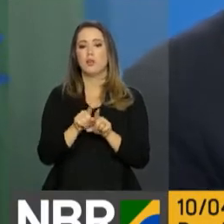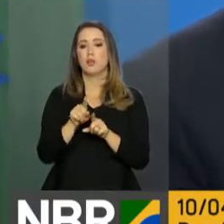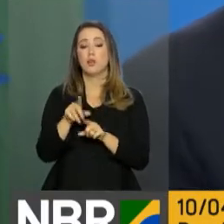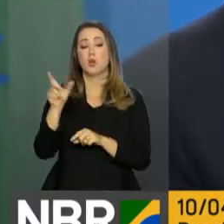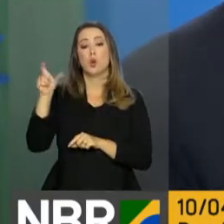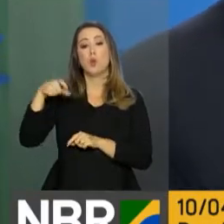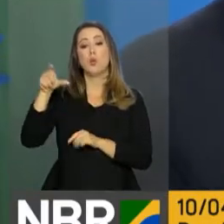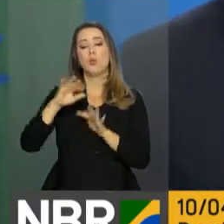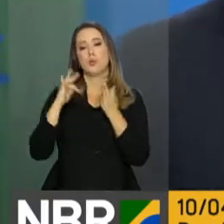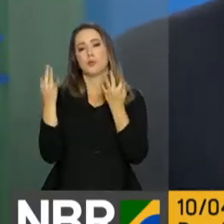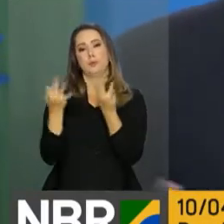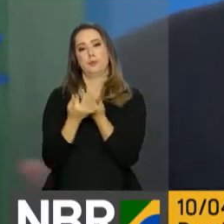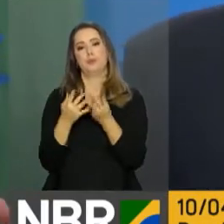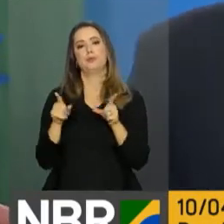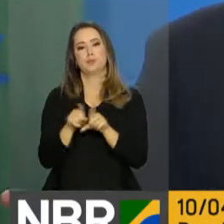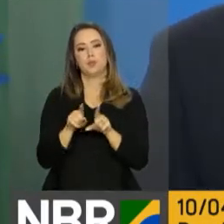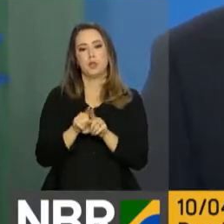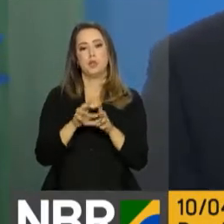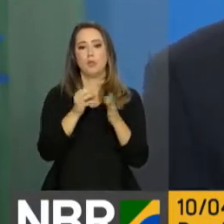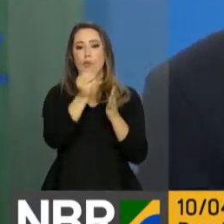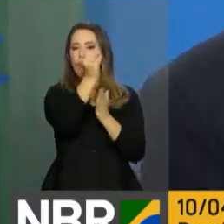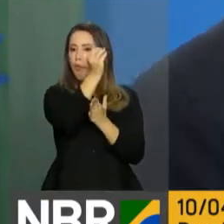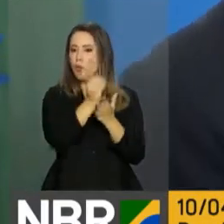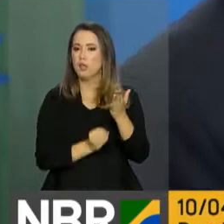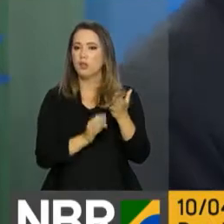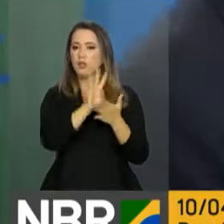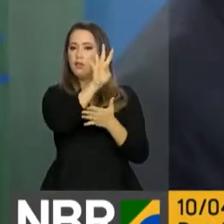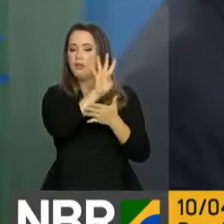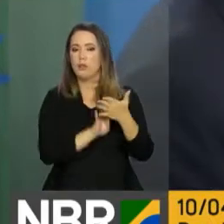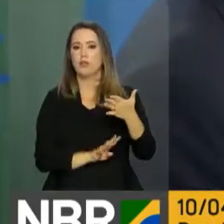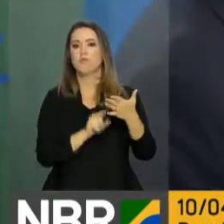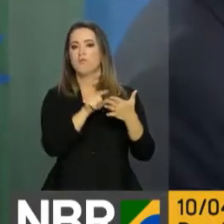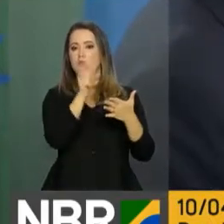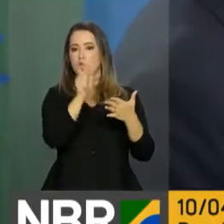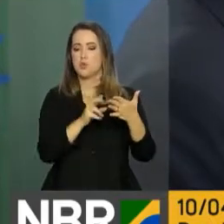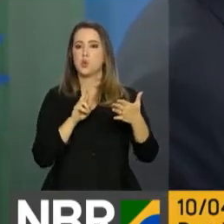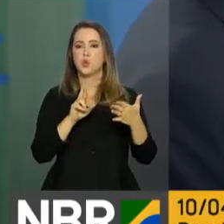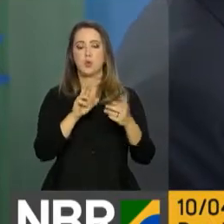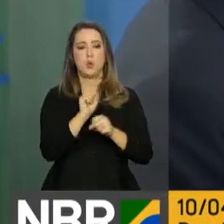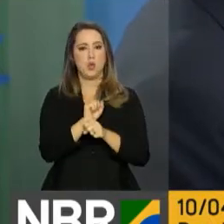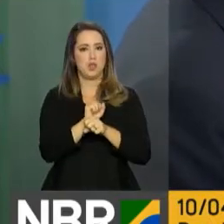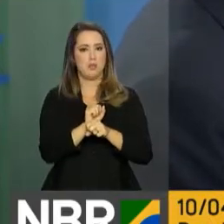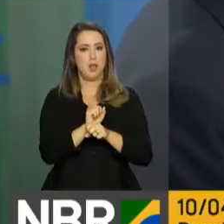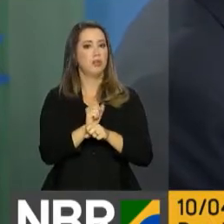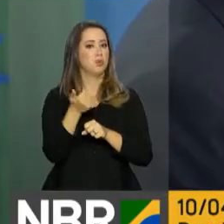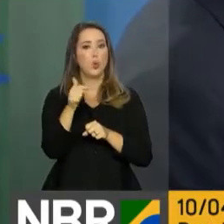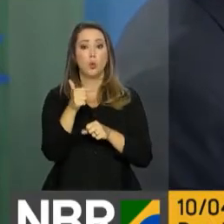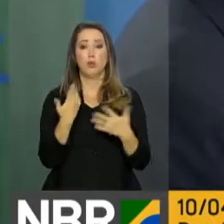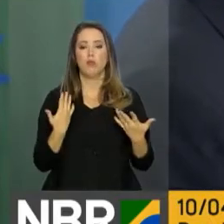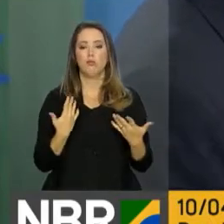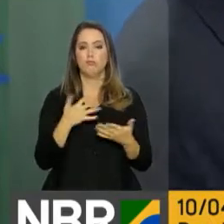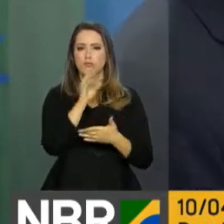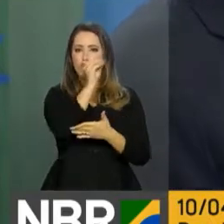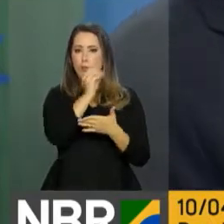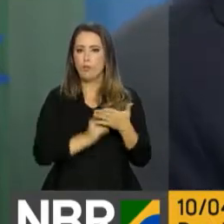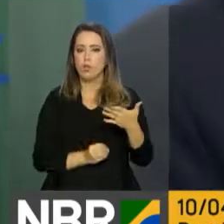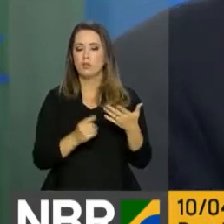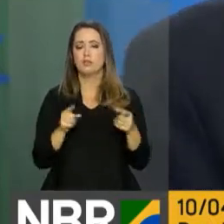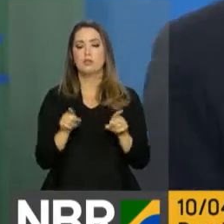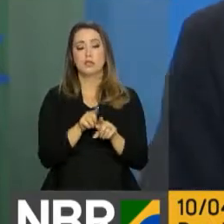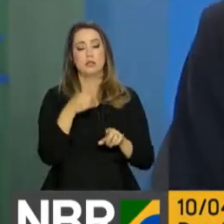o Bolsa Família. Também zeramos a fila de espera do programa. E poderia...